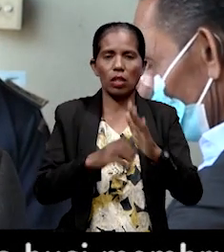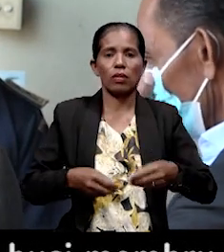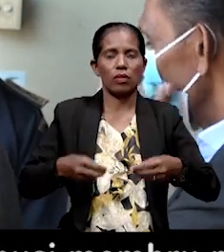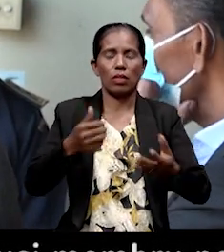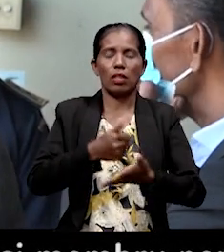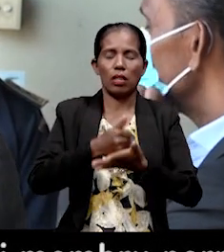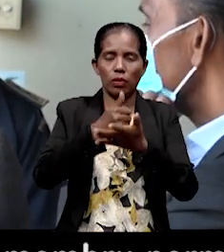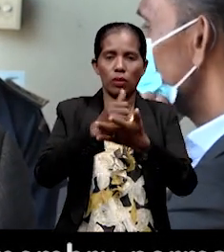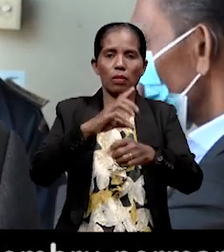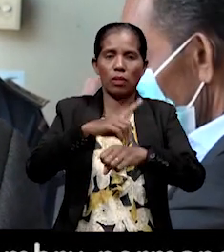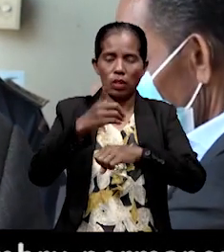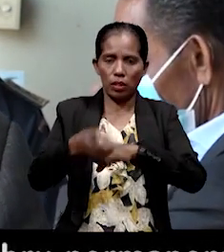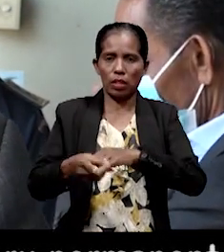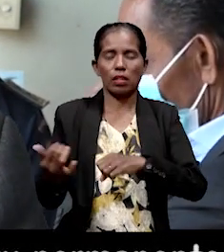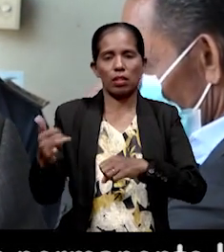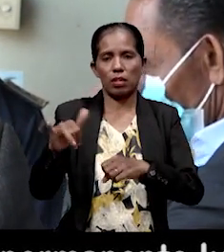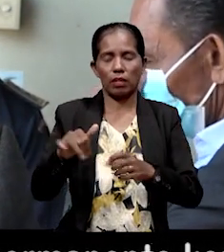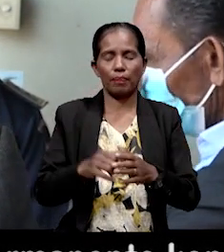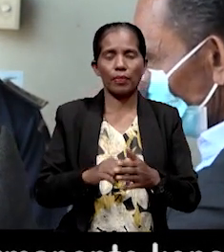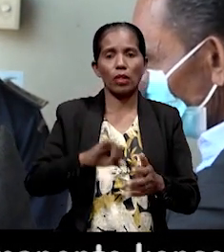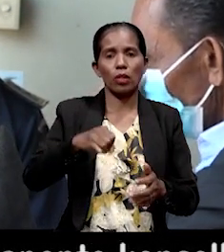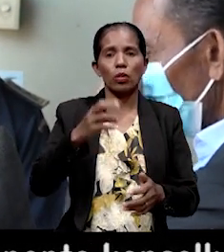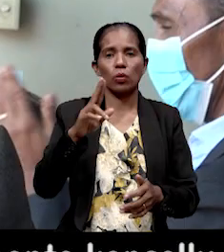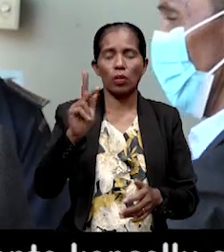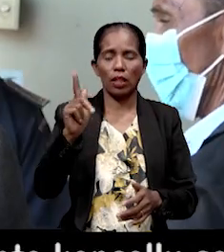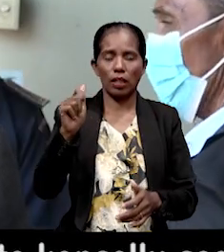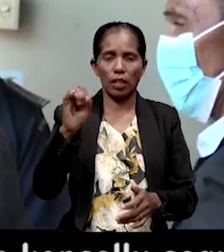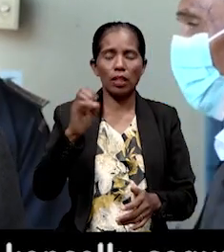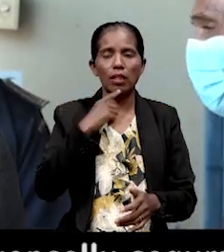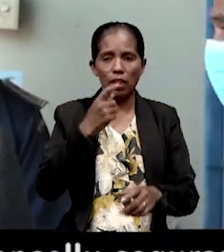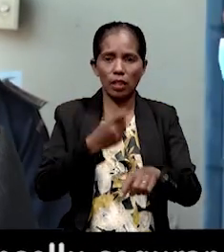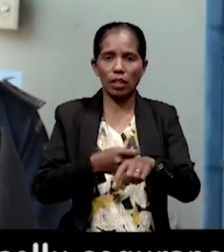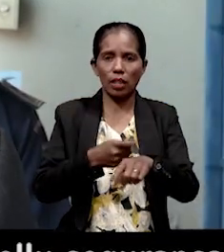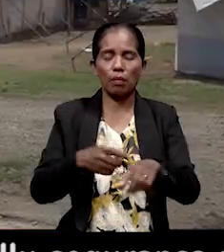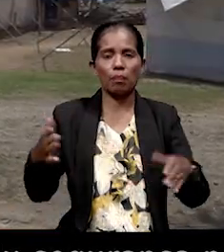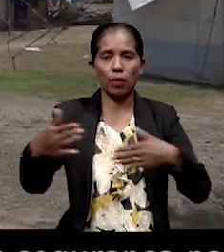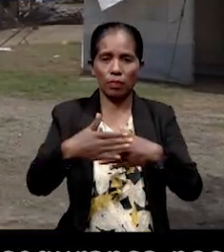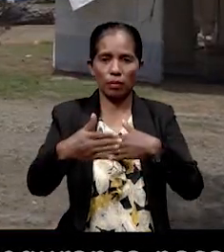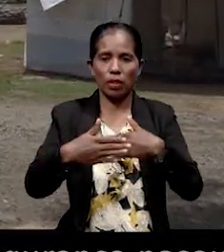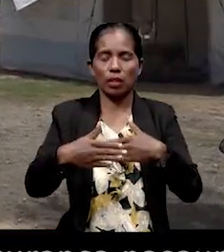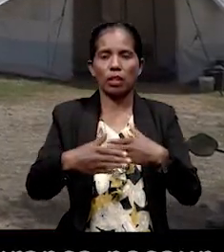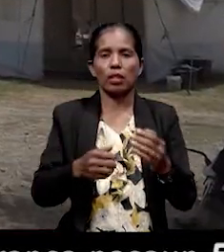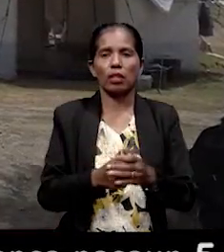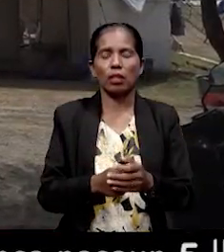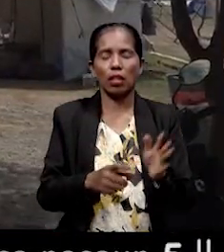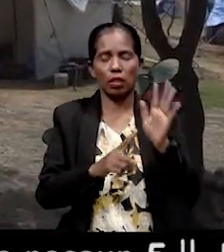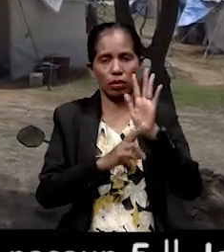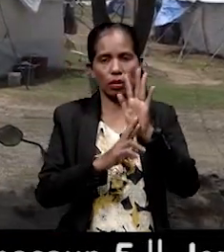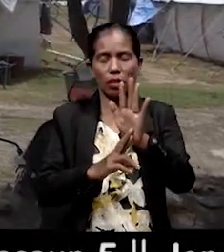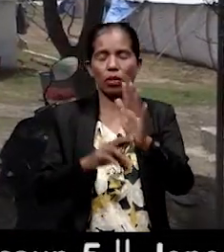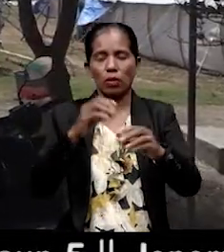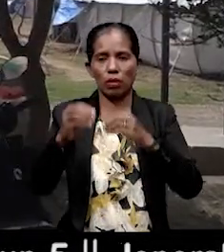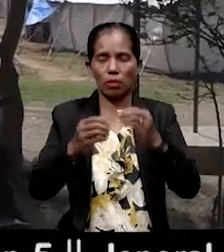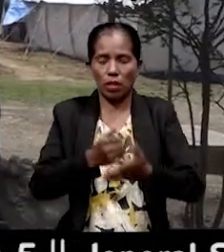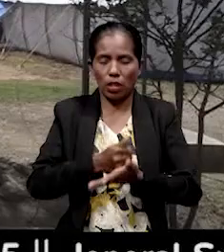de vítimas desastres. Joaquim dos Santos Moça Tetem e a tempo badak Proteção Civil se apresenta relatório com ba